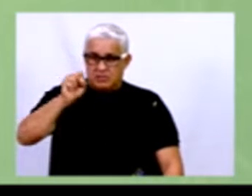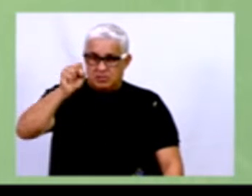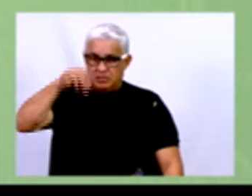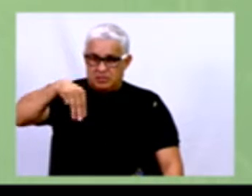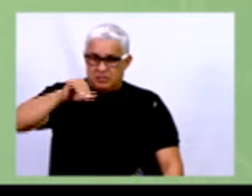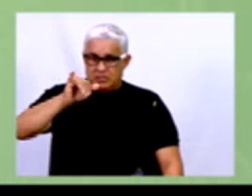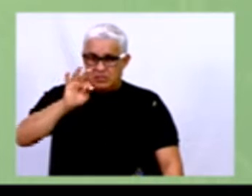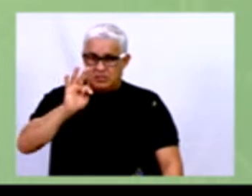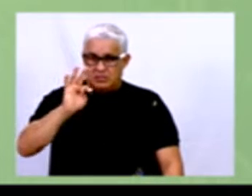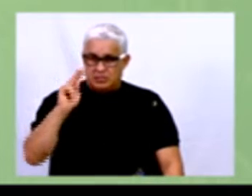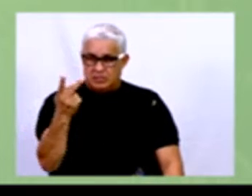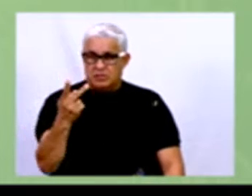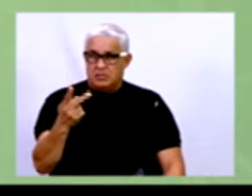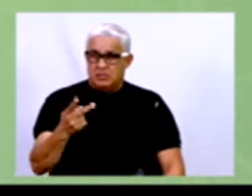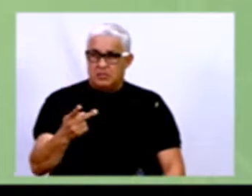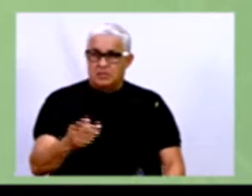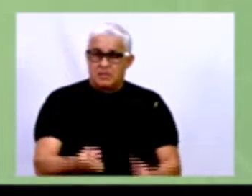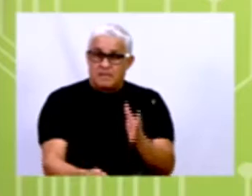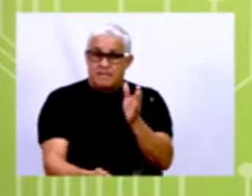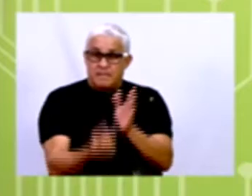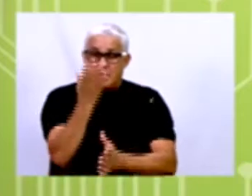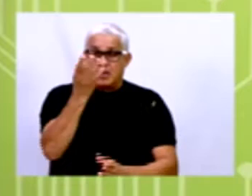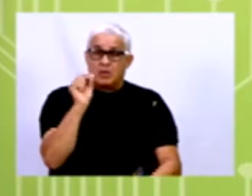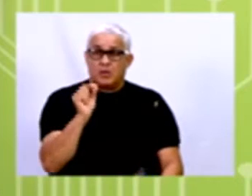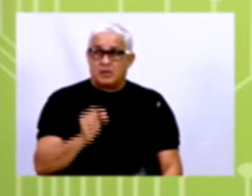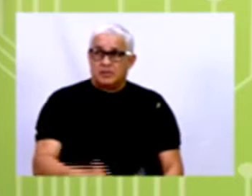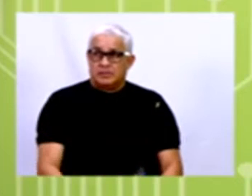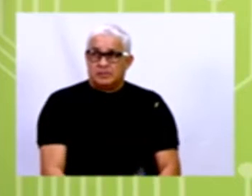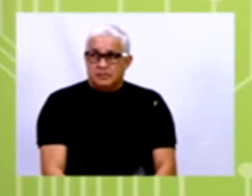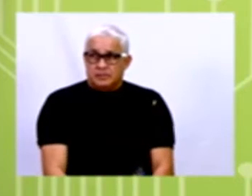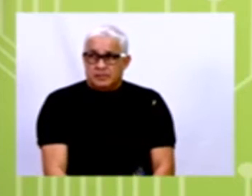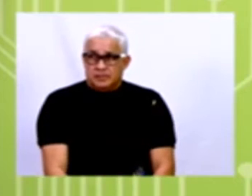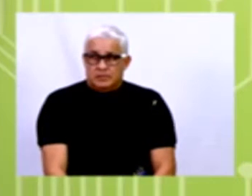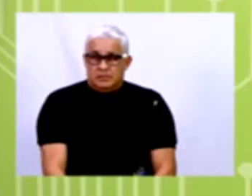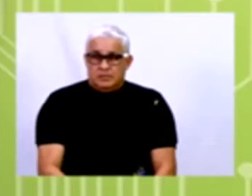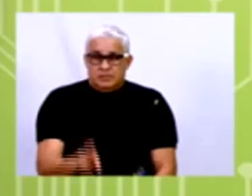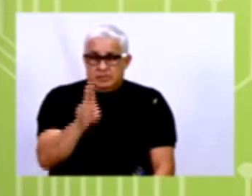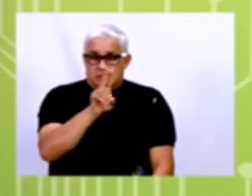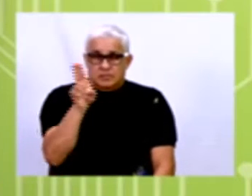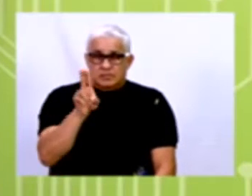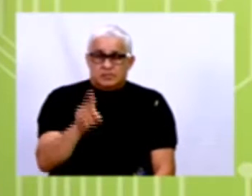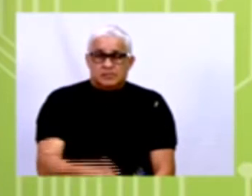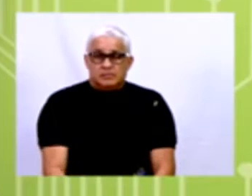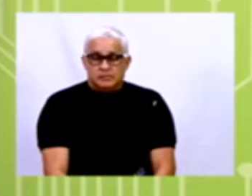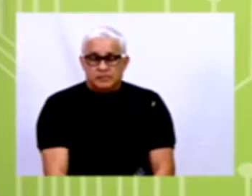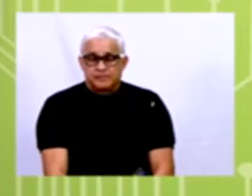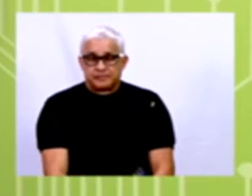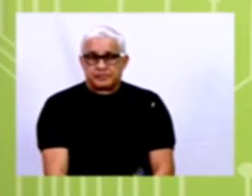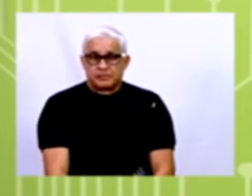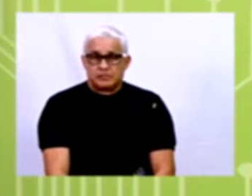formulou, ou criou, produziu uma obra fantástica chamada